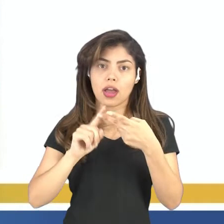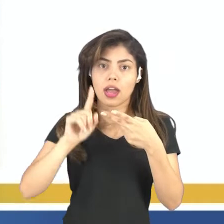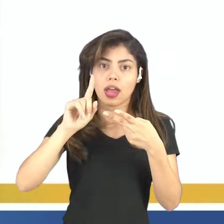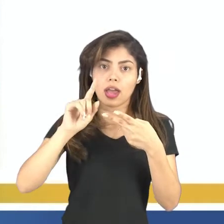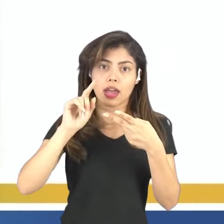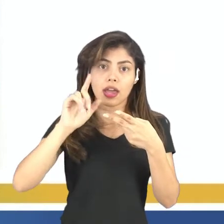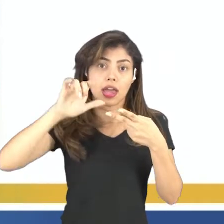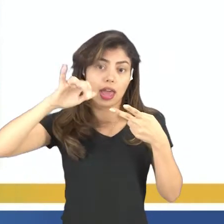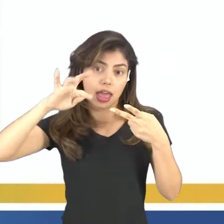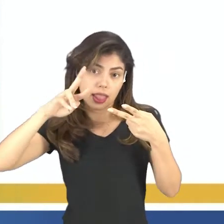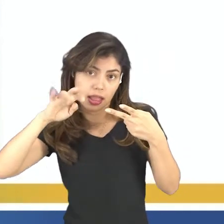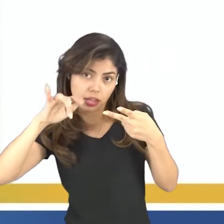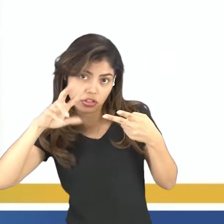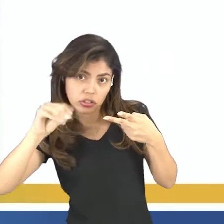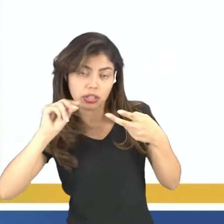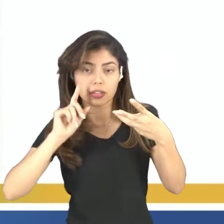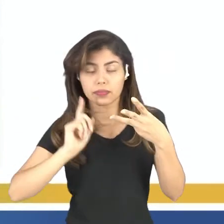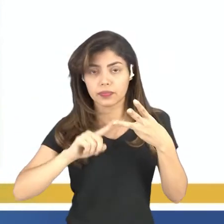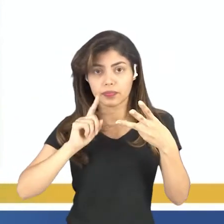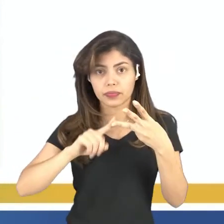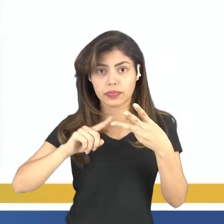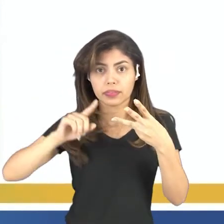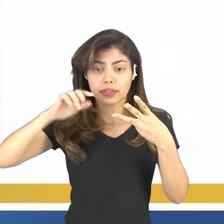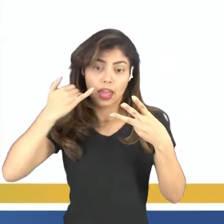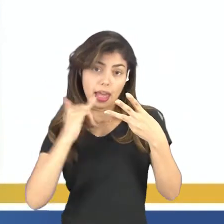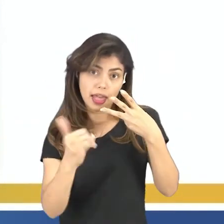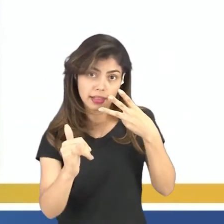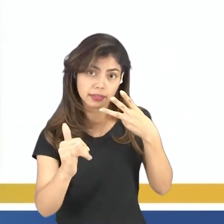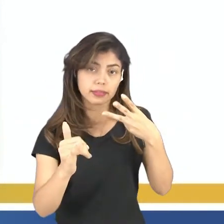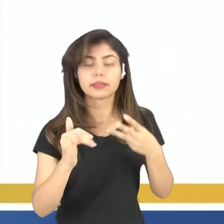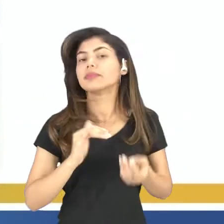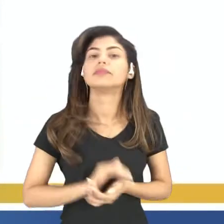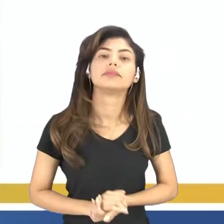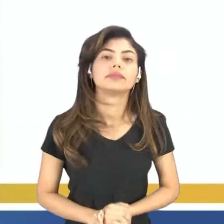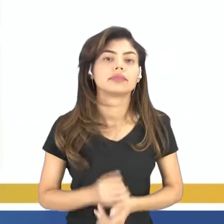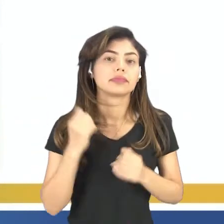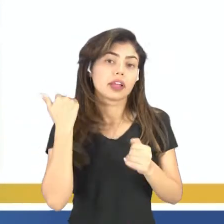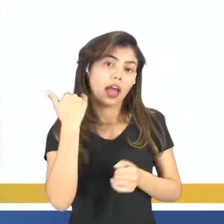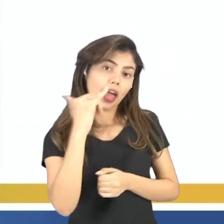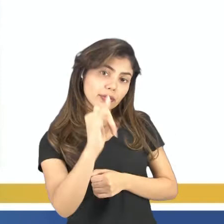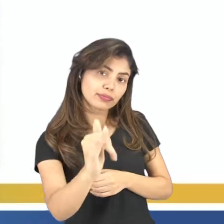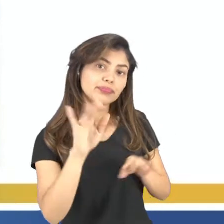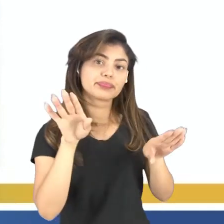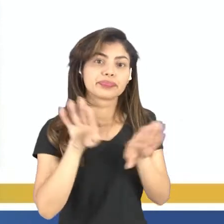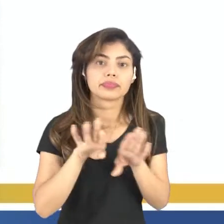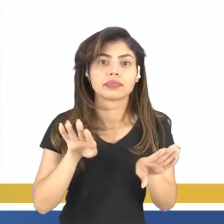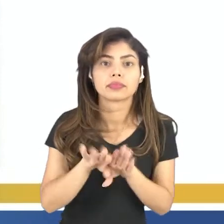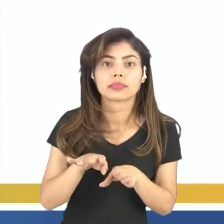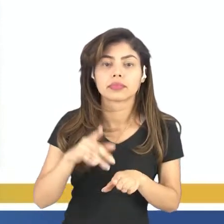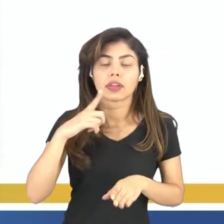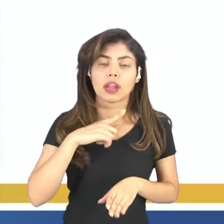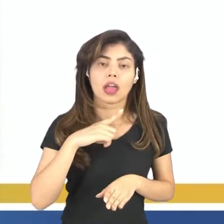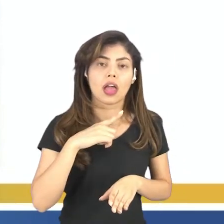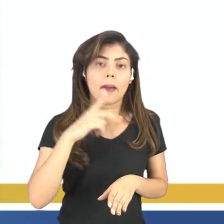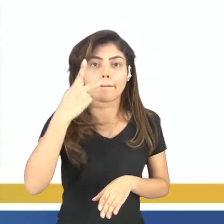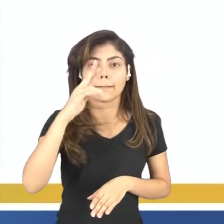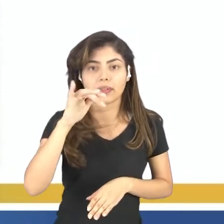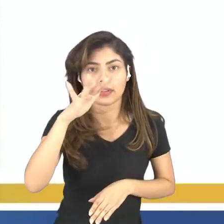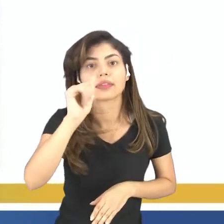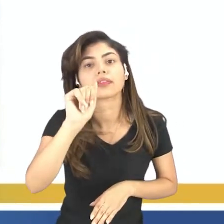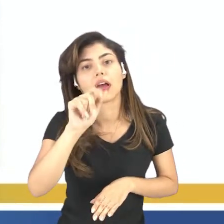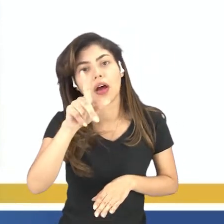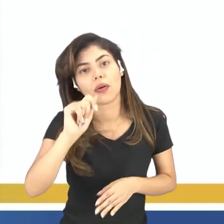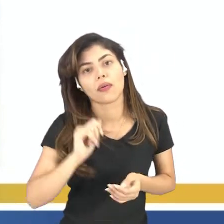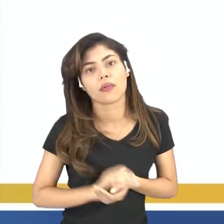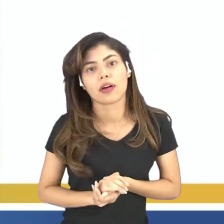uma partícula. E temos também as energias potenciais, que elas podem se dividir em energia potencial gravitacional,